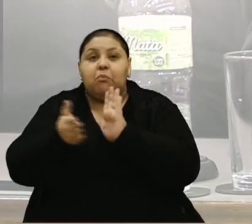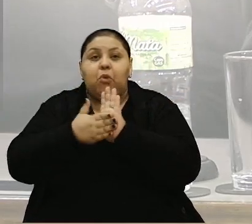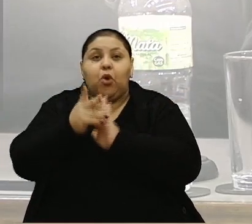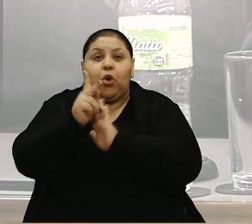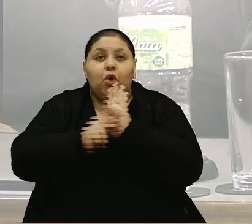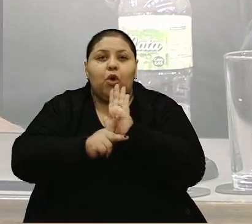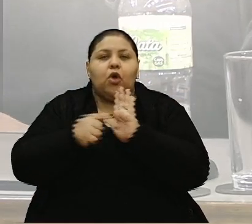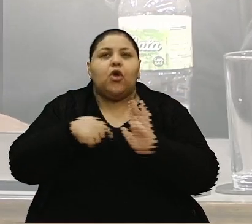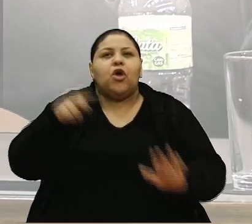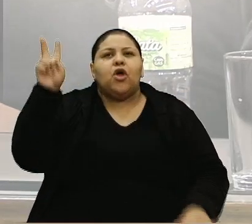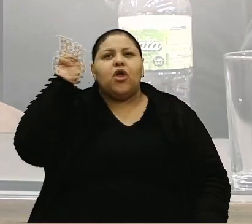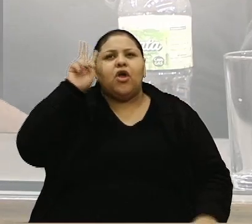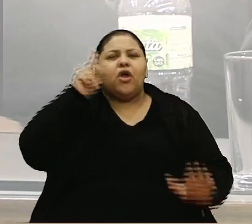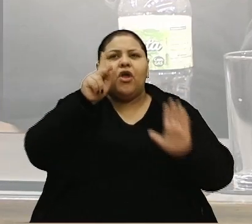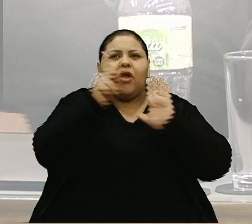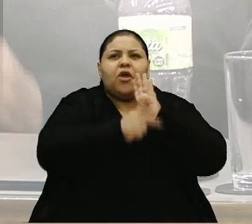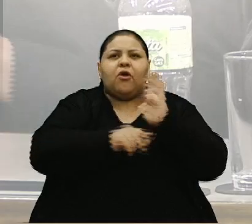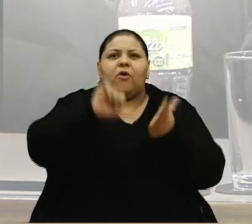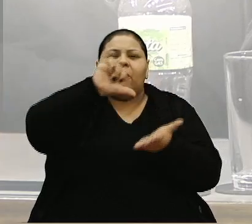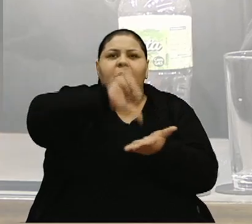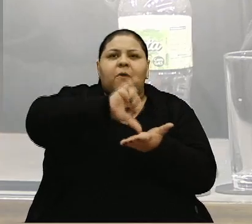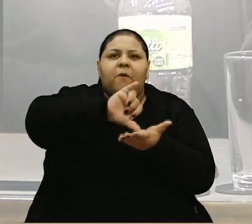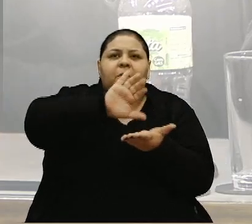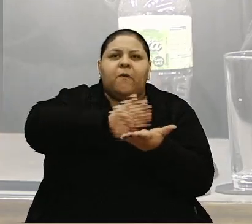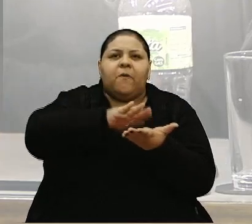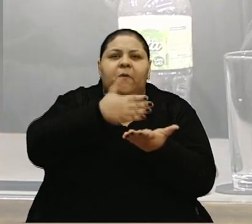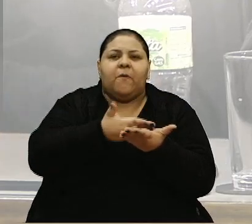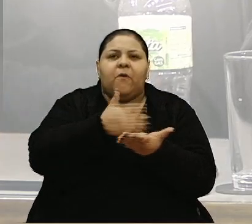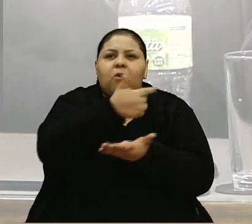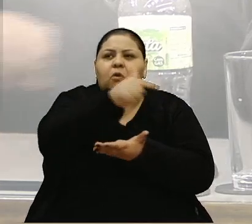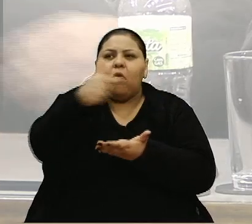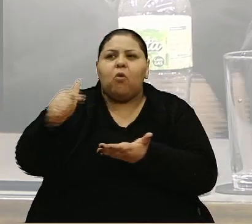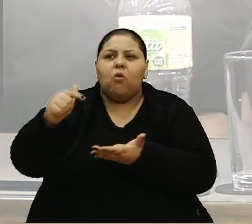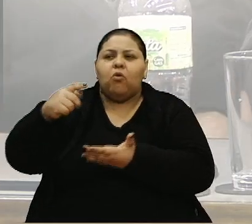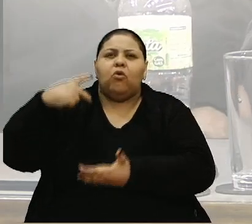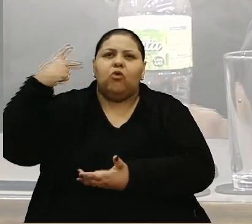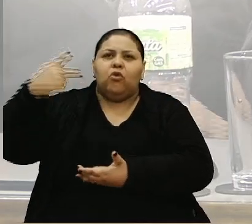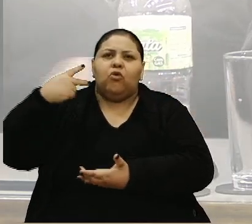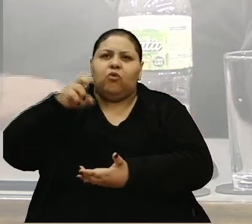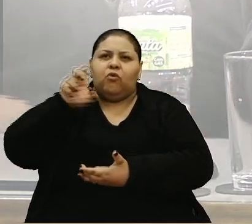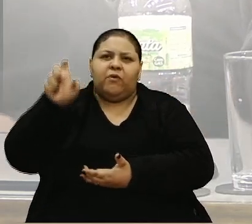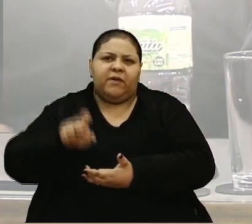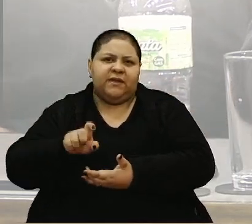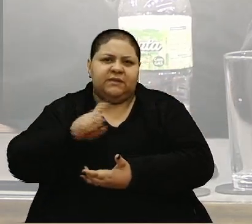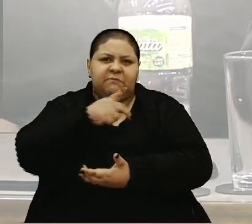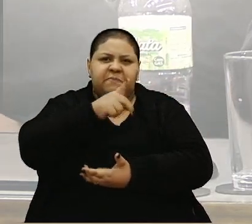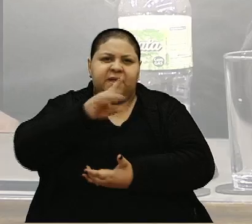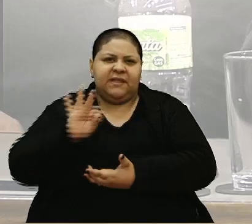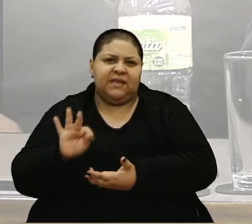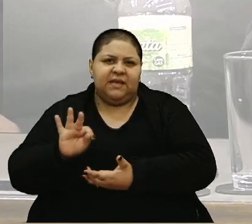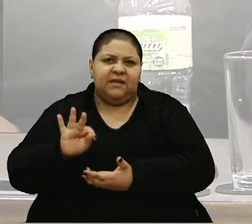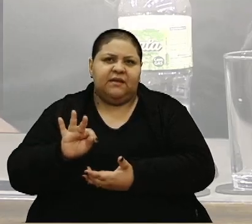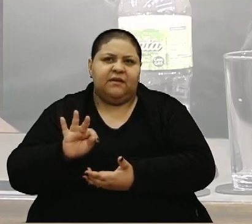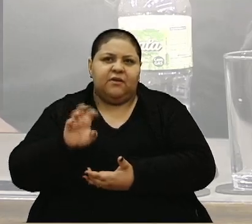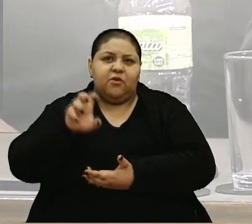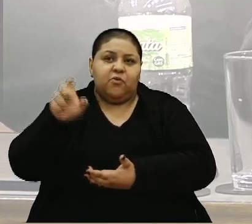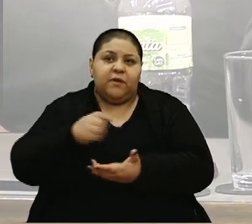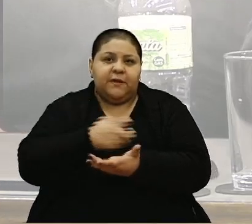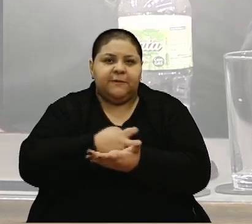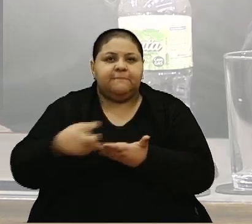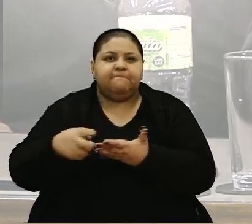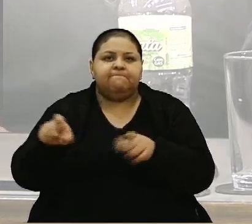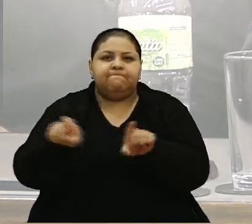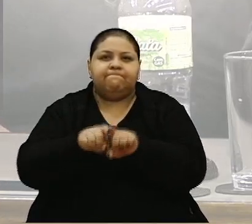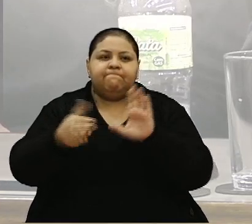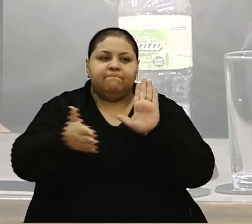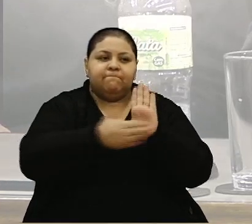projeto da Central de Intérpretes aqui que eu protocolei, outros 2 vereadores, um ex-petista e um caçado aí também.